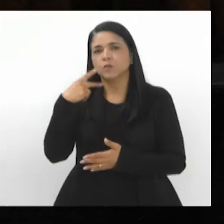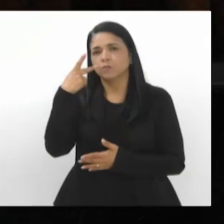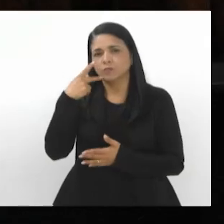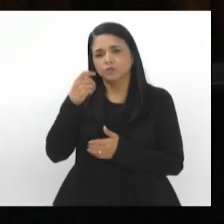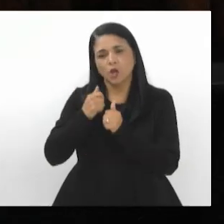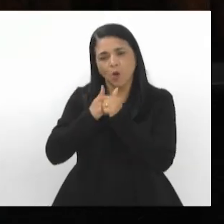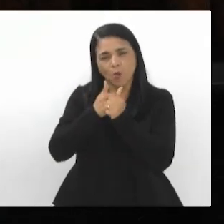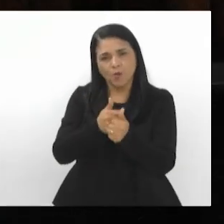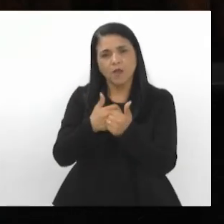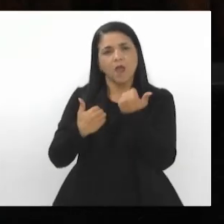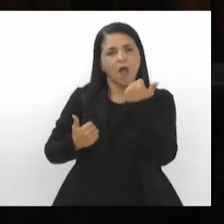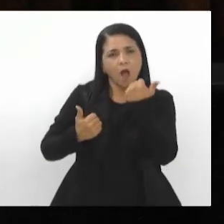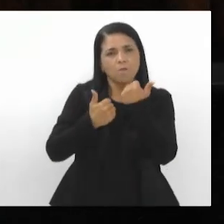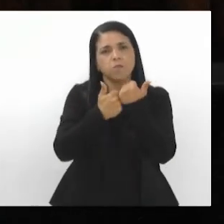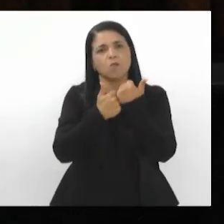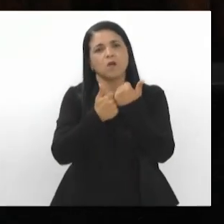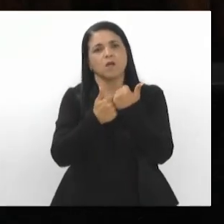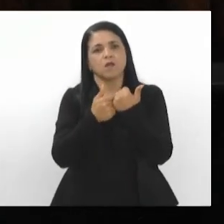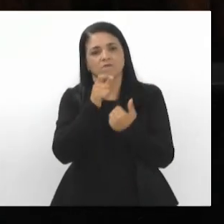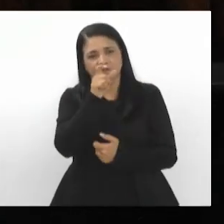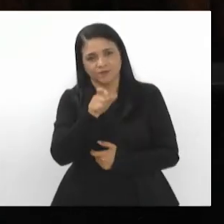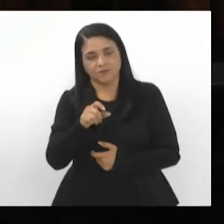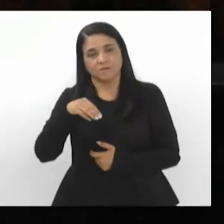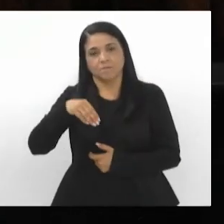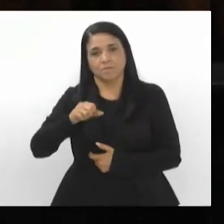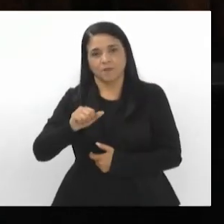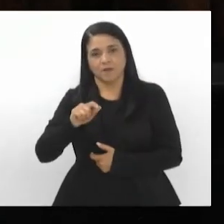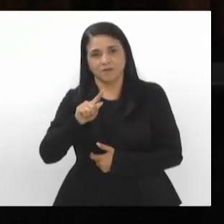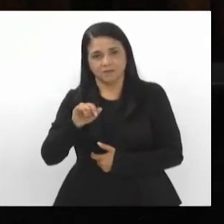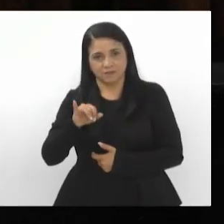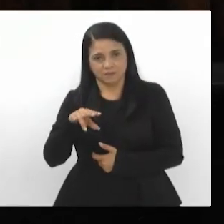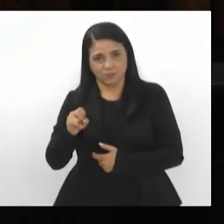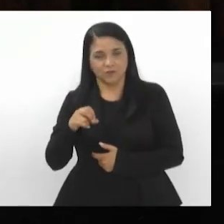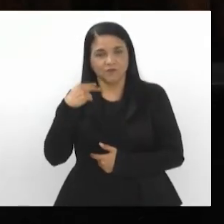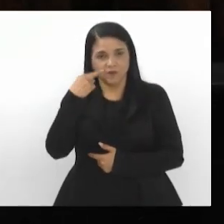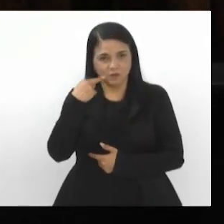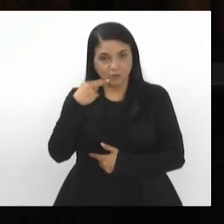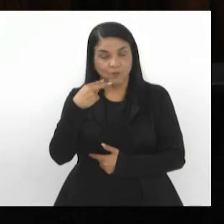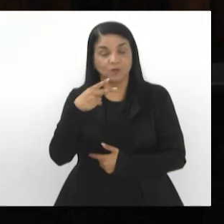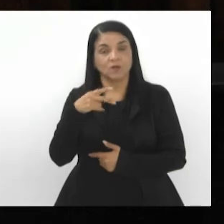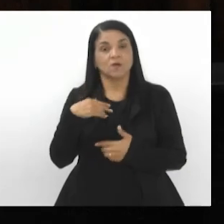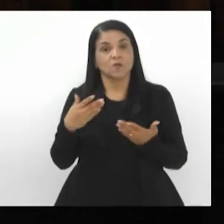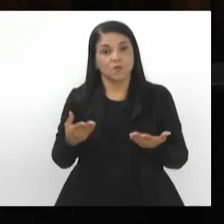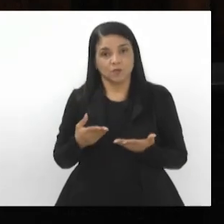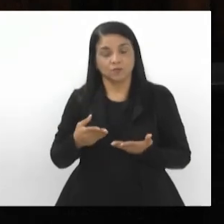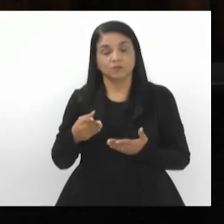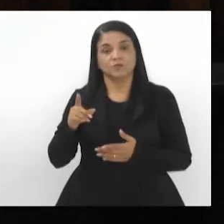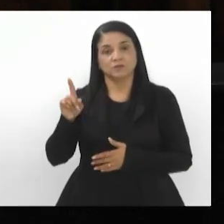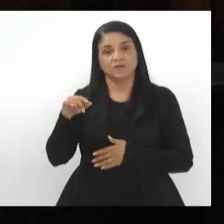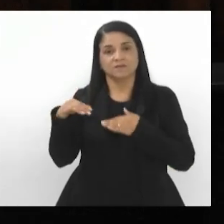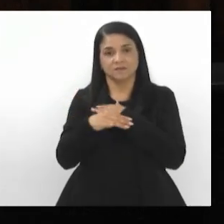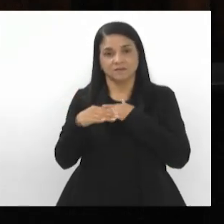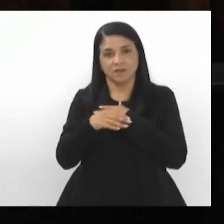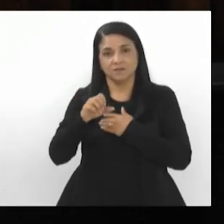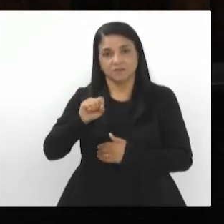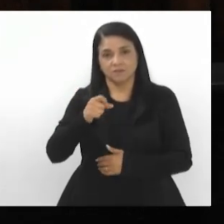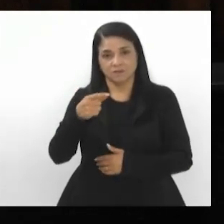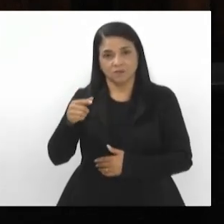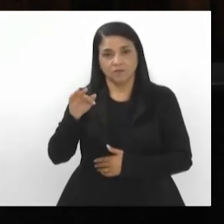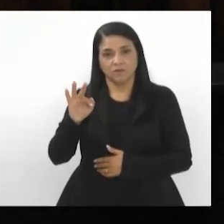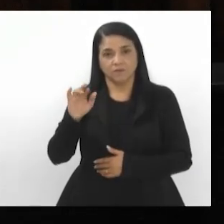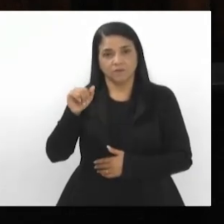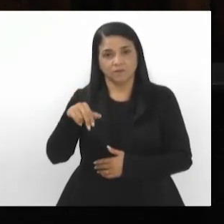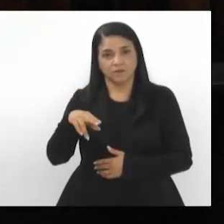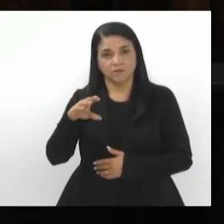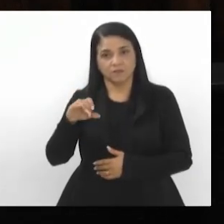te apoiei, e hoje eu tenho certeza que o Parlamento de São Francisco do Itabapuana vai ter um